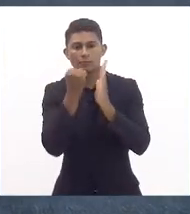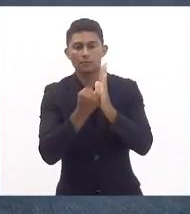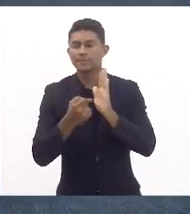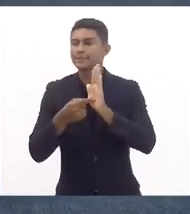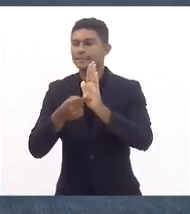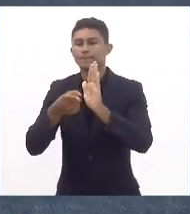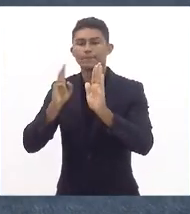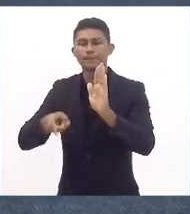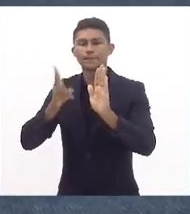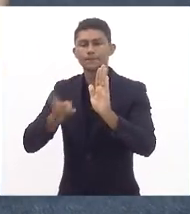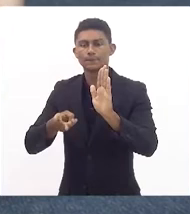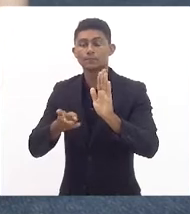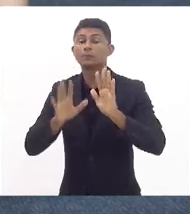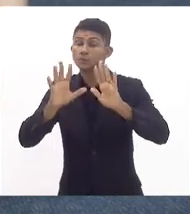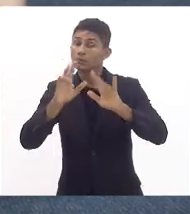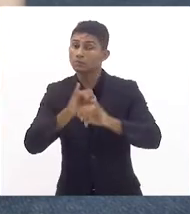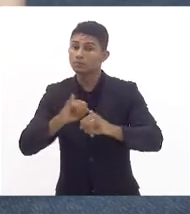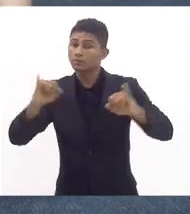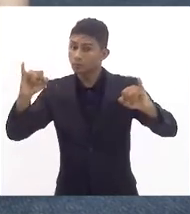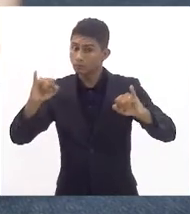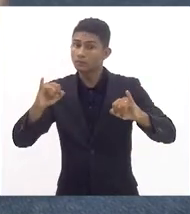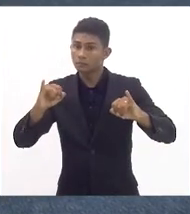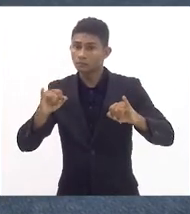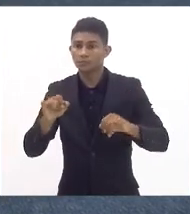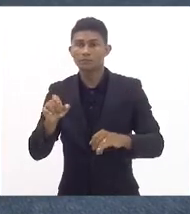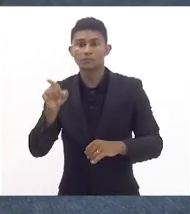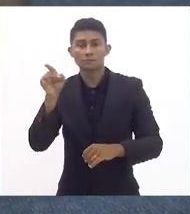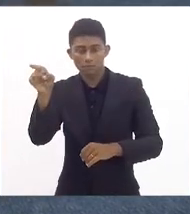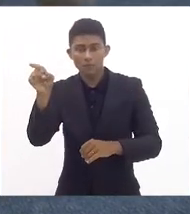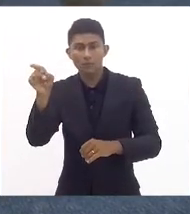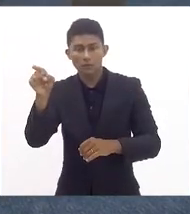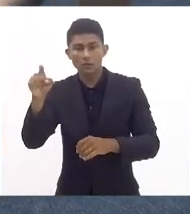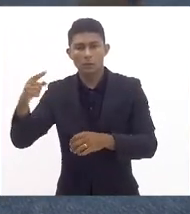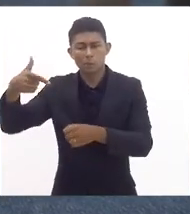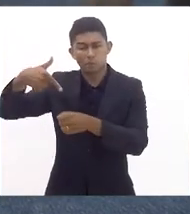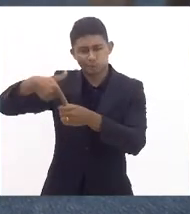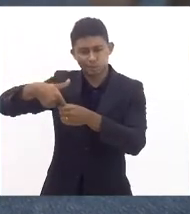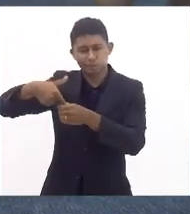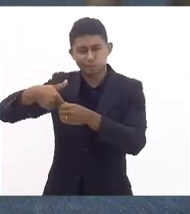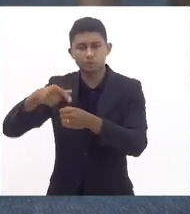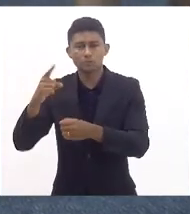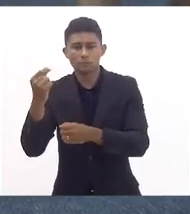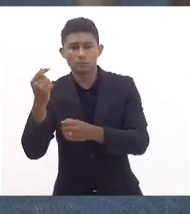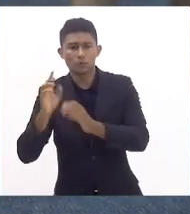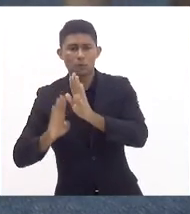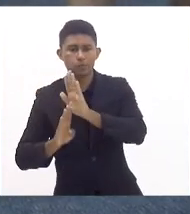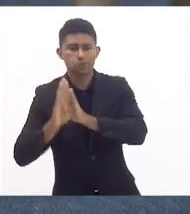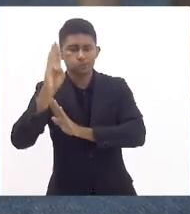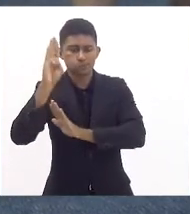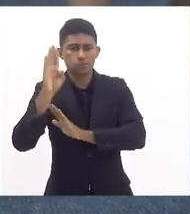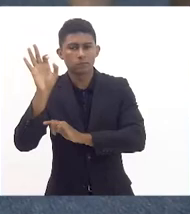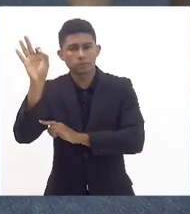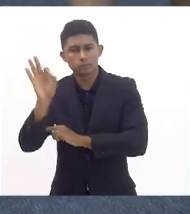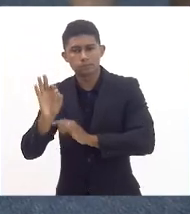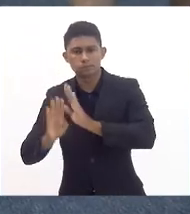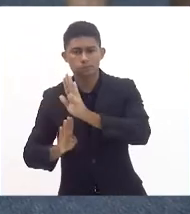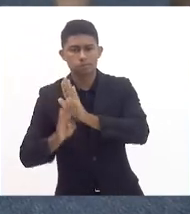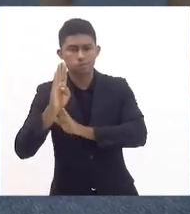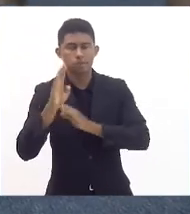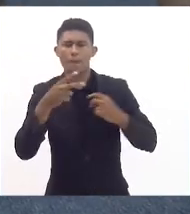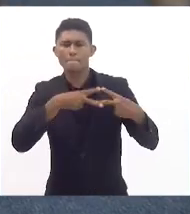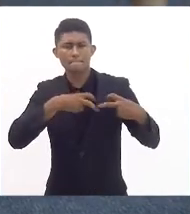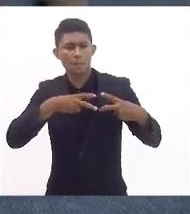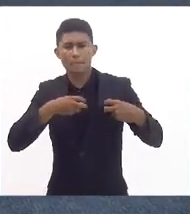mesmo com a correção do preço do barril, mesmo com a variação cambial, a Petrobras continua